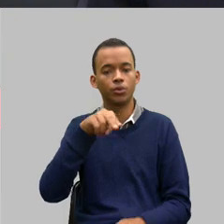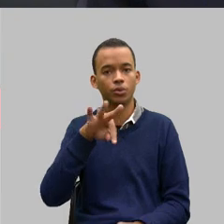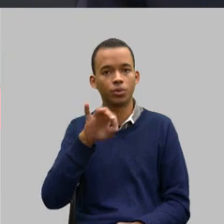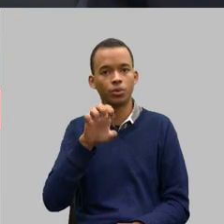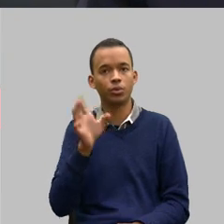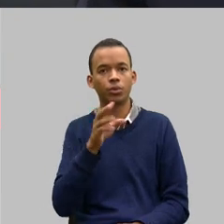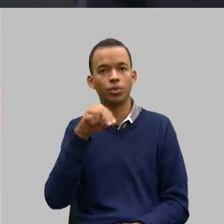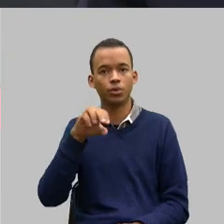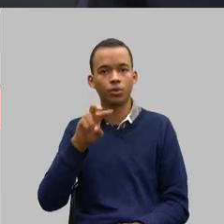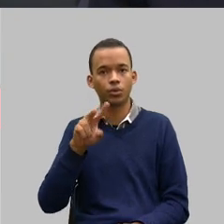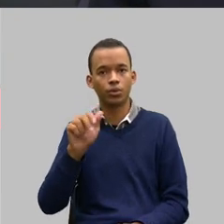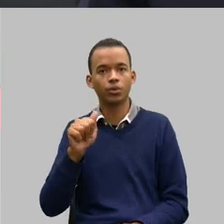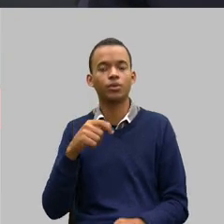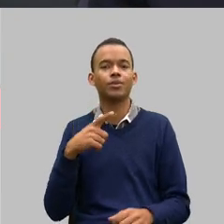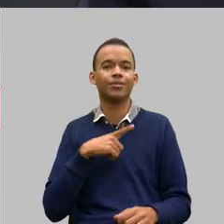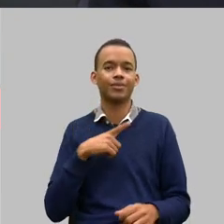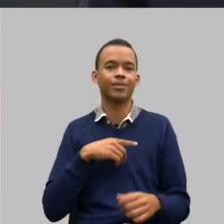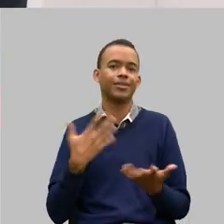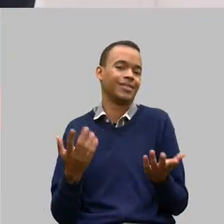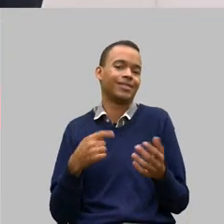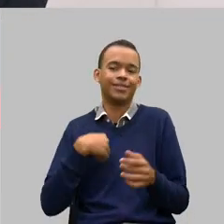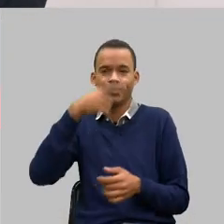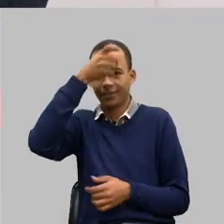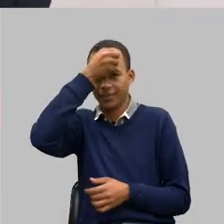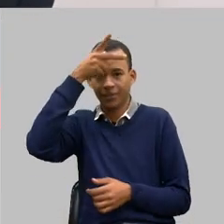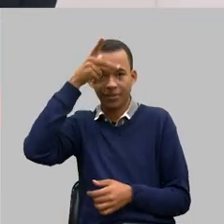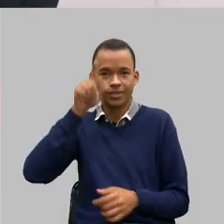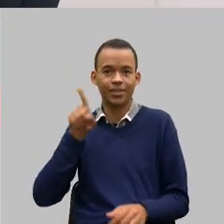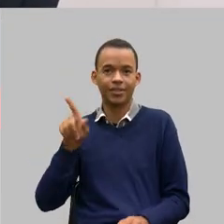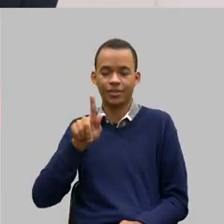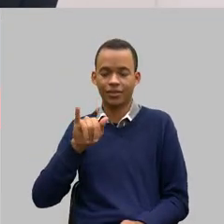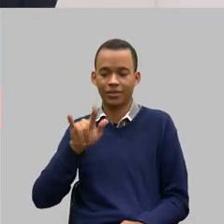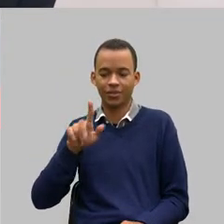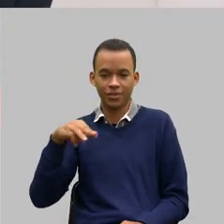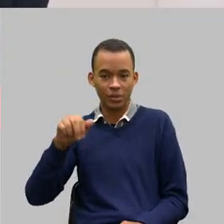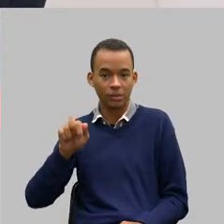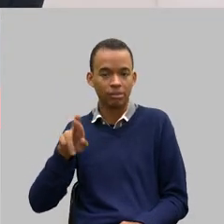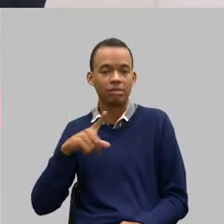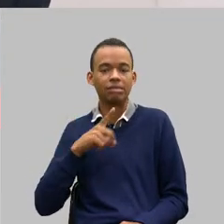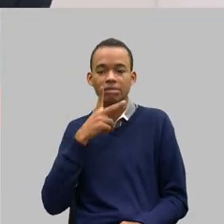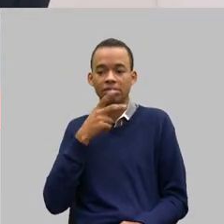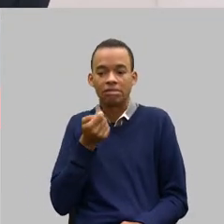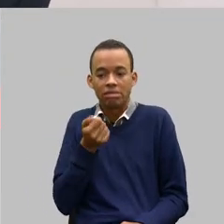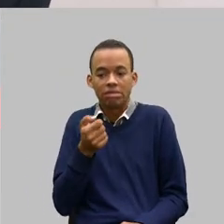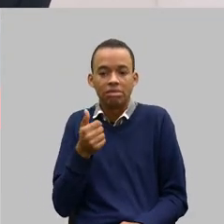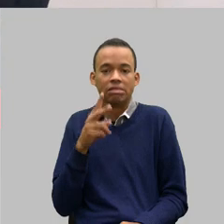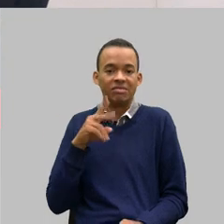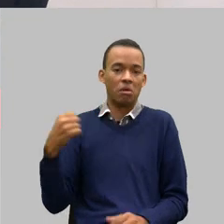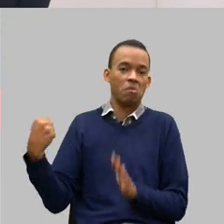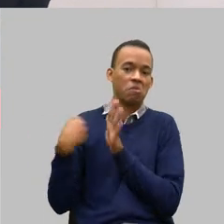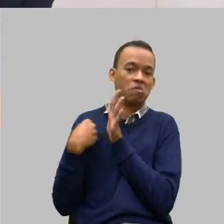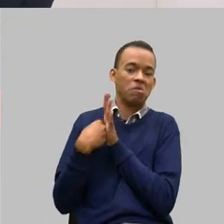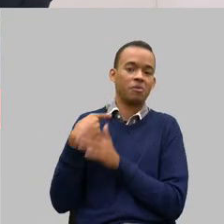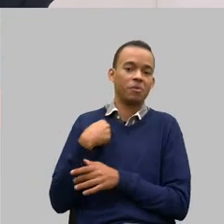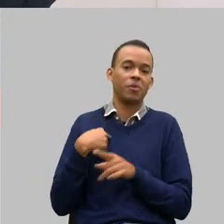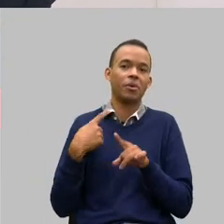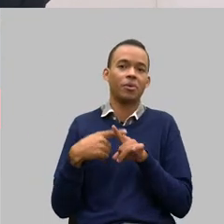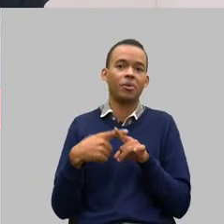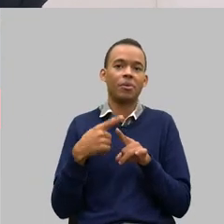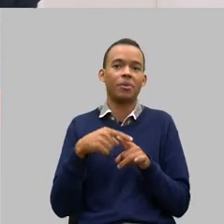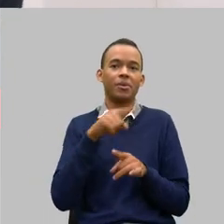Gilmar eu eu nem falo prefeito de Gilmar Nossa Senhora ele tá quase batendo em mim já porque o Rodrigo fala que vai vai vai vai vai vai vai que